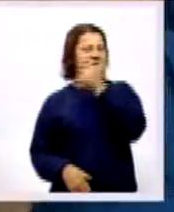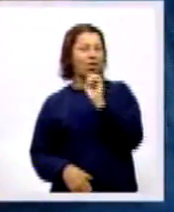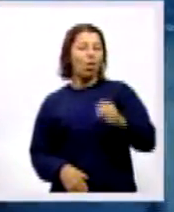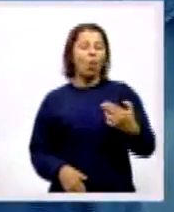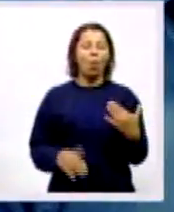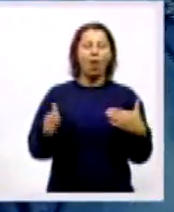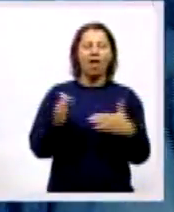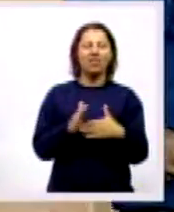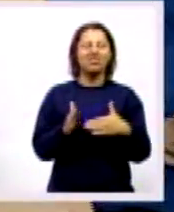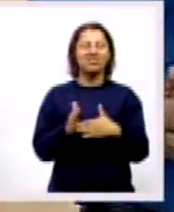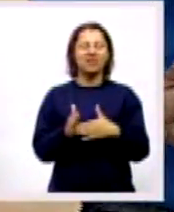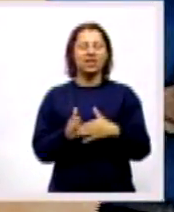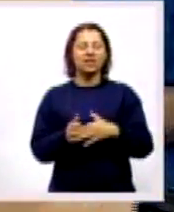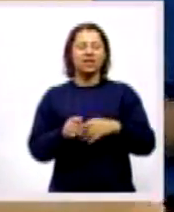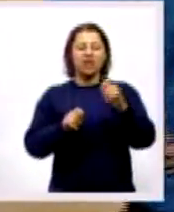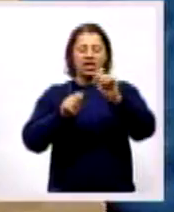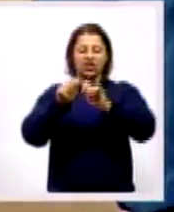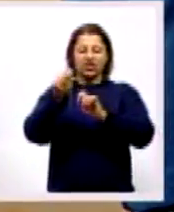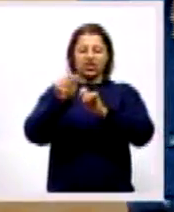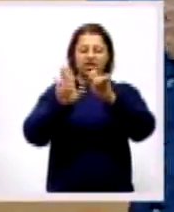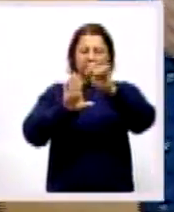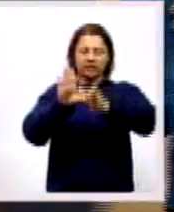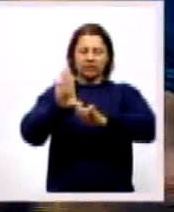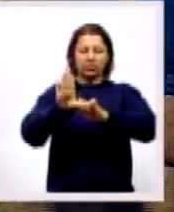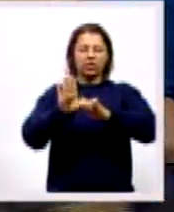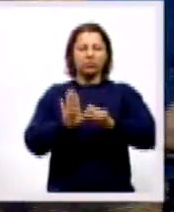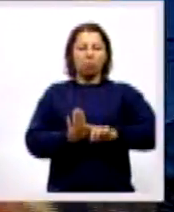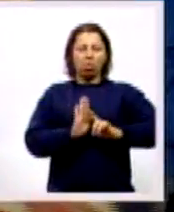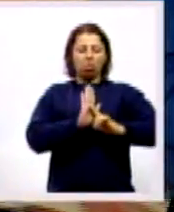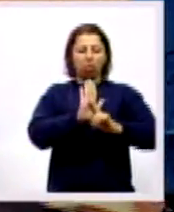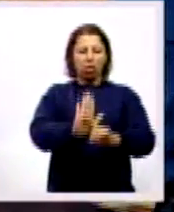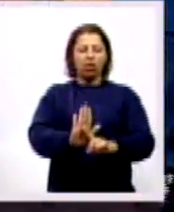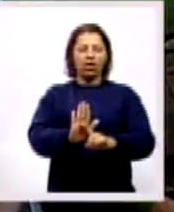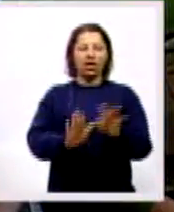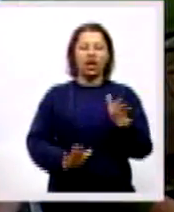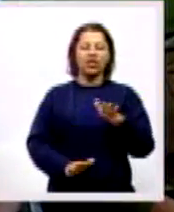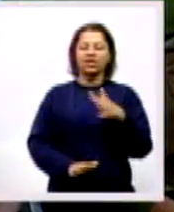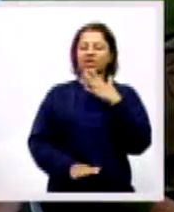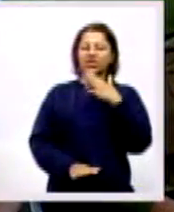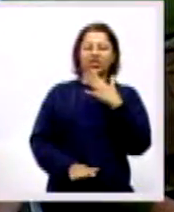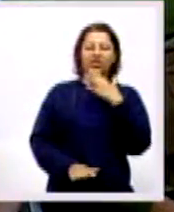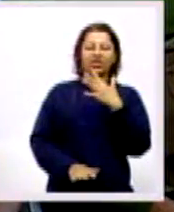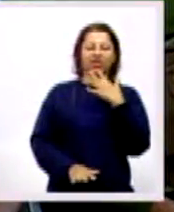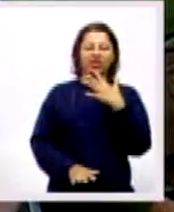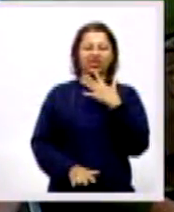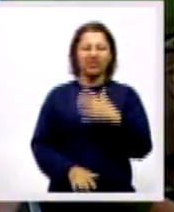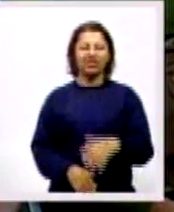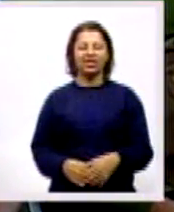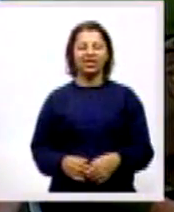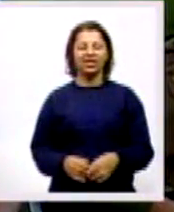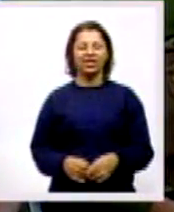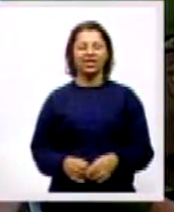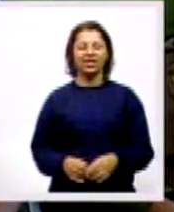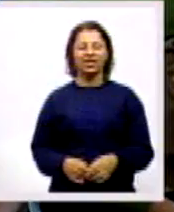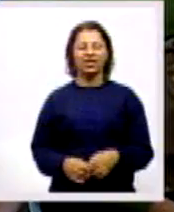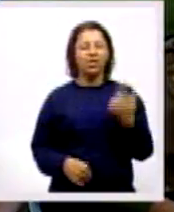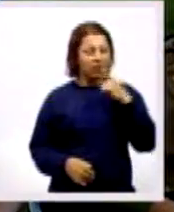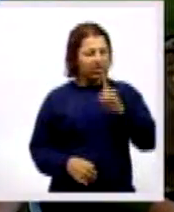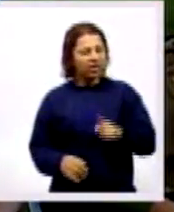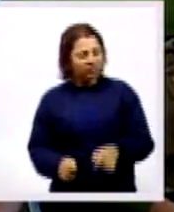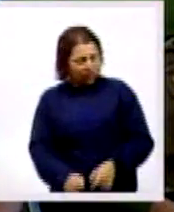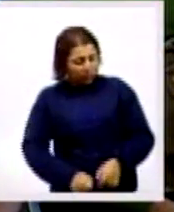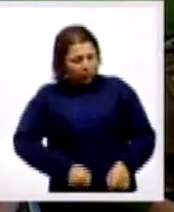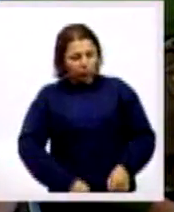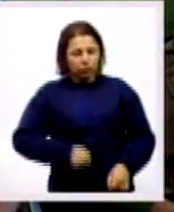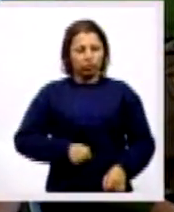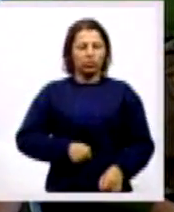andar com o zíper aberto, né? Mesmo que não seja conhecido seu, dá uma vontade de ir lá e fechar. Ô meu filho, não passa esse vexame